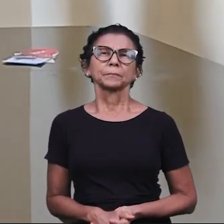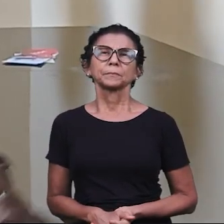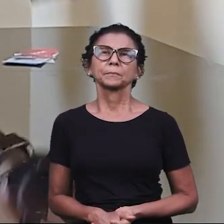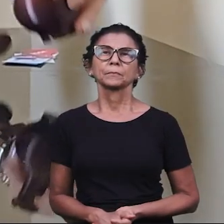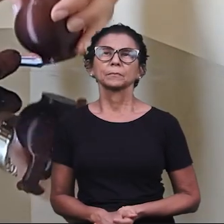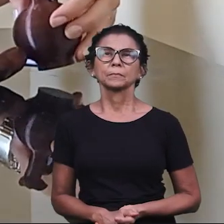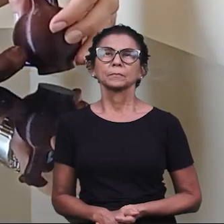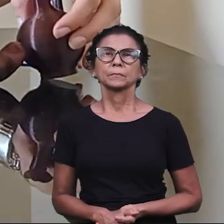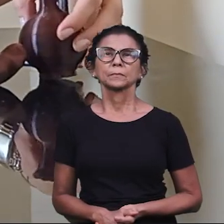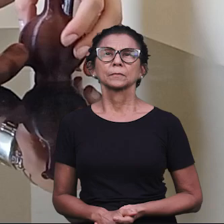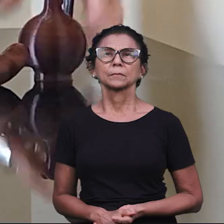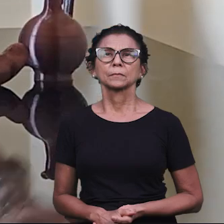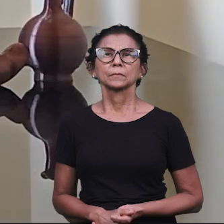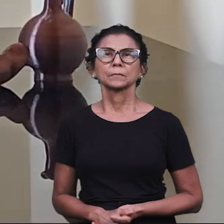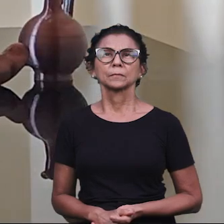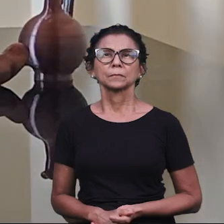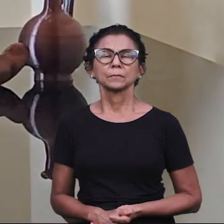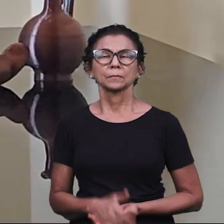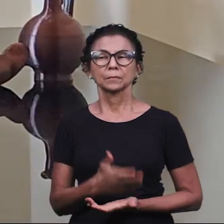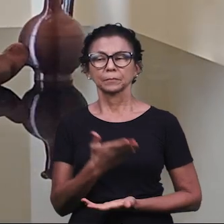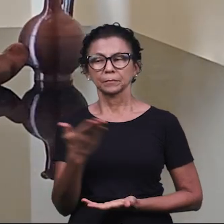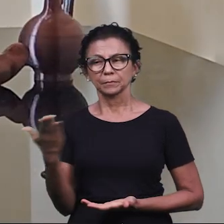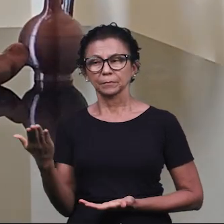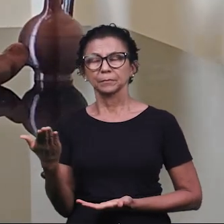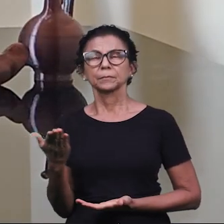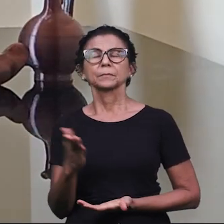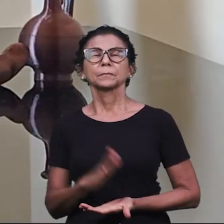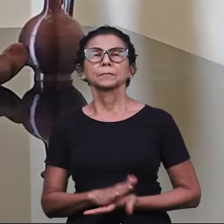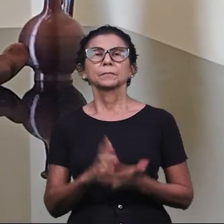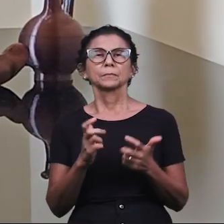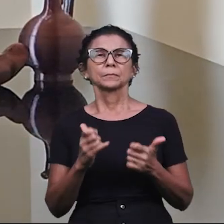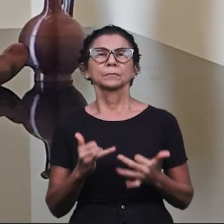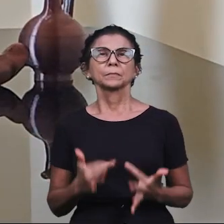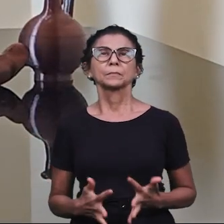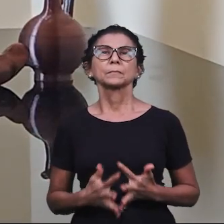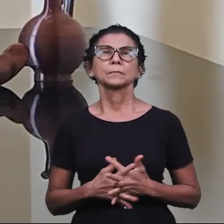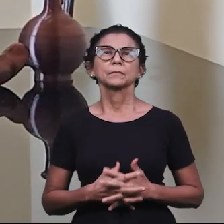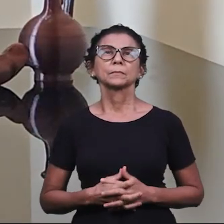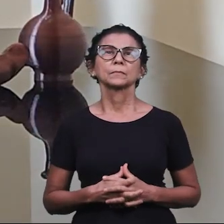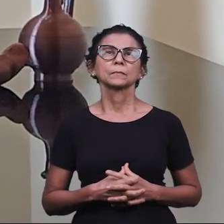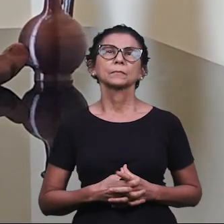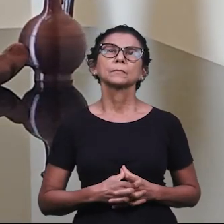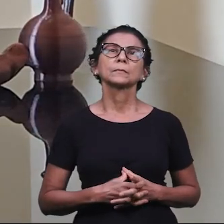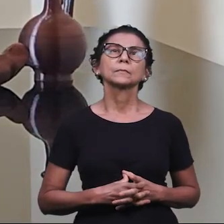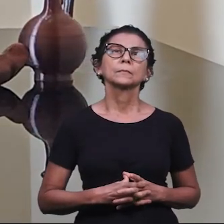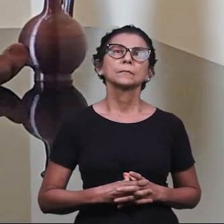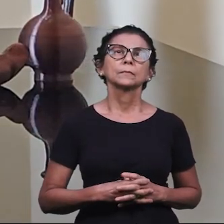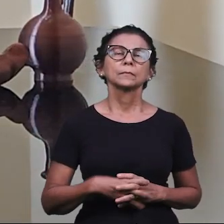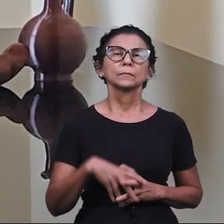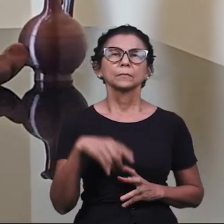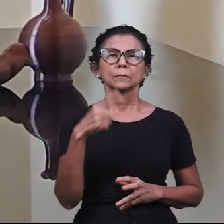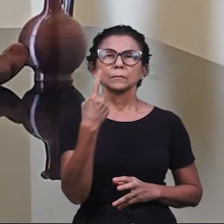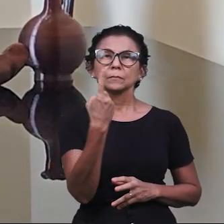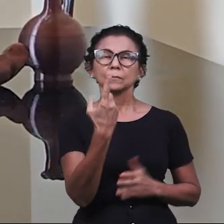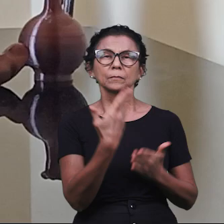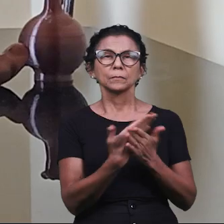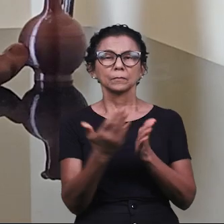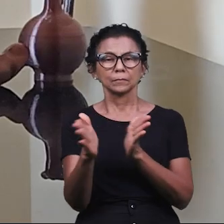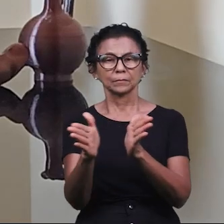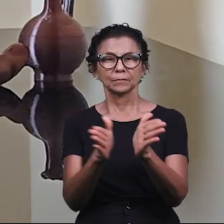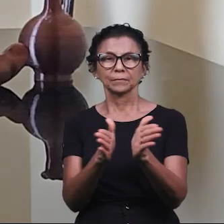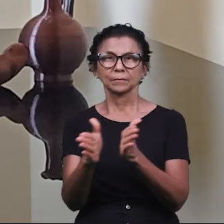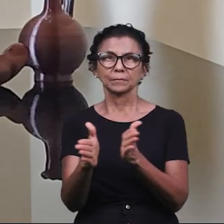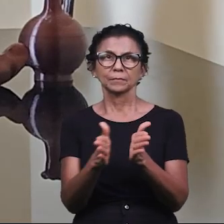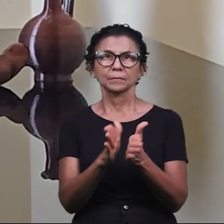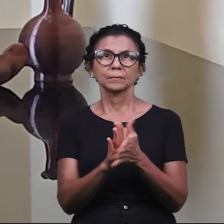diversas aulas. Isso tudo que nós estamos falando é no caso de uma aula de acessibilidade